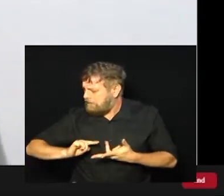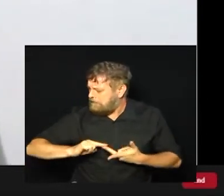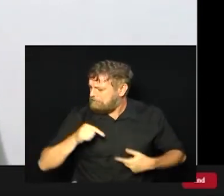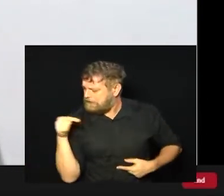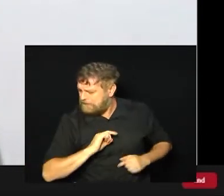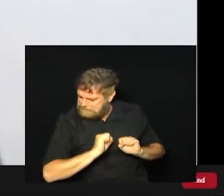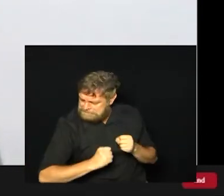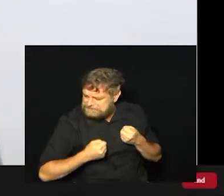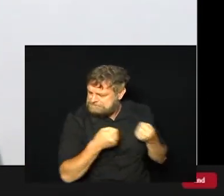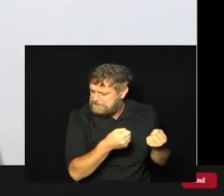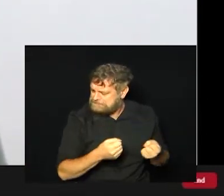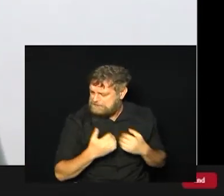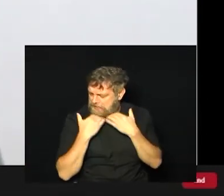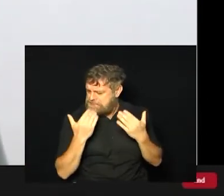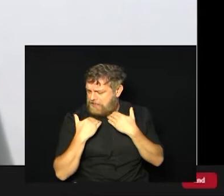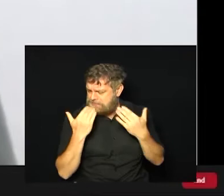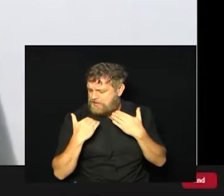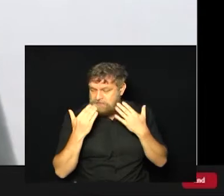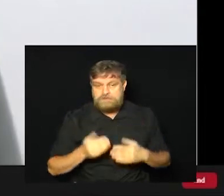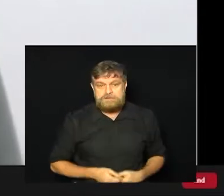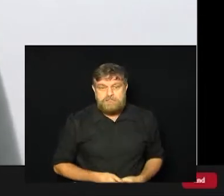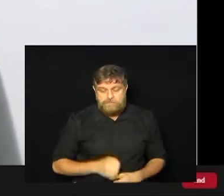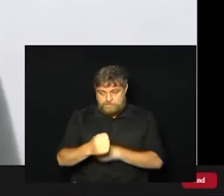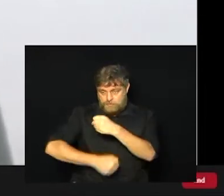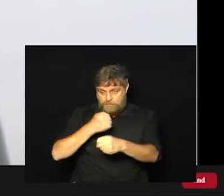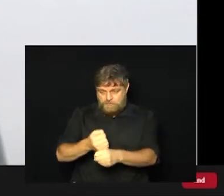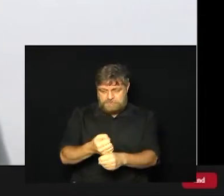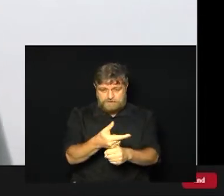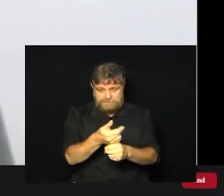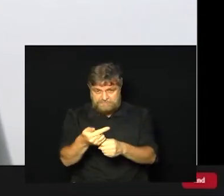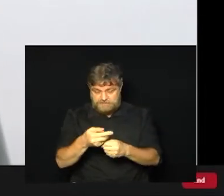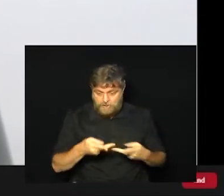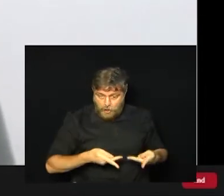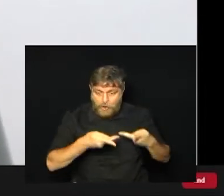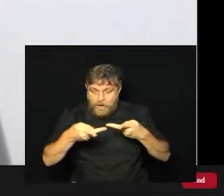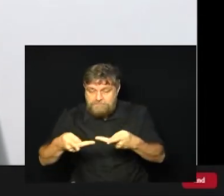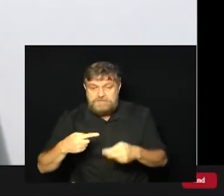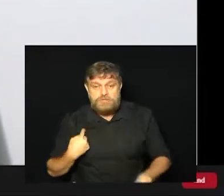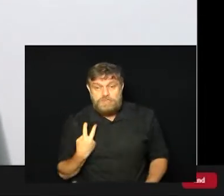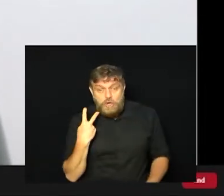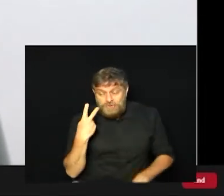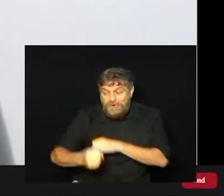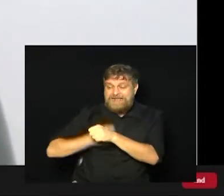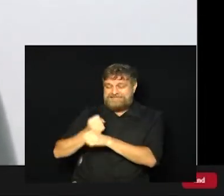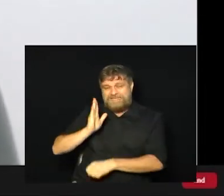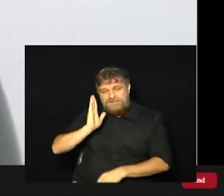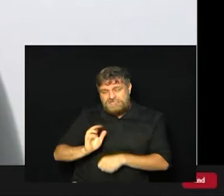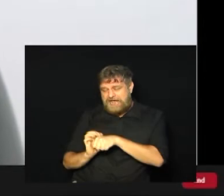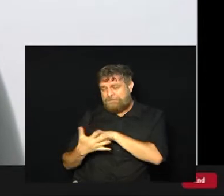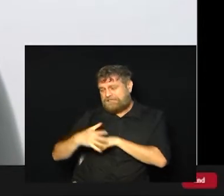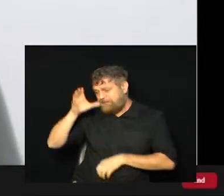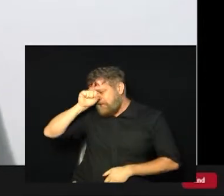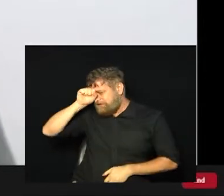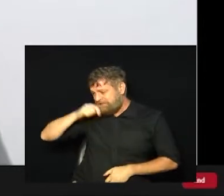todo o esforço. Então, o convite para 2022, depois de tanto que aprendemos, né, em 2 anos de pandemia, é fazer